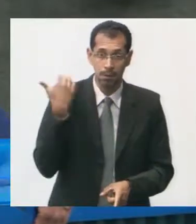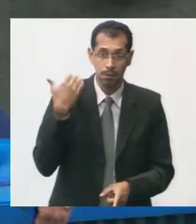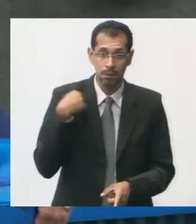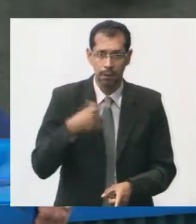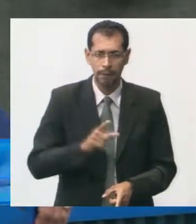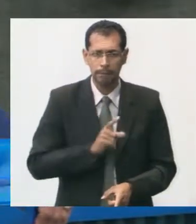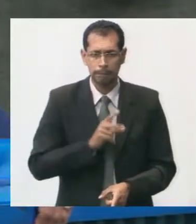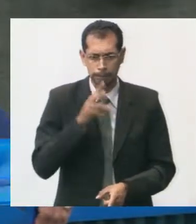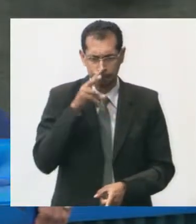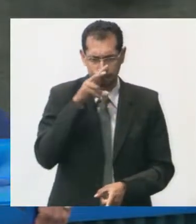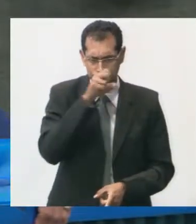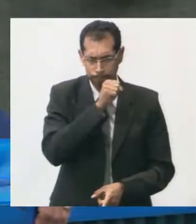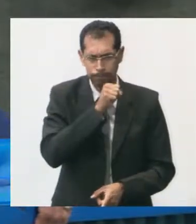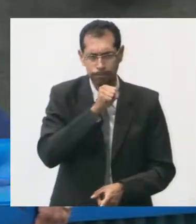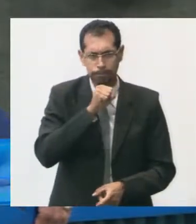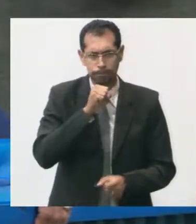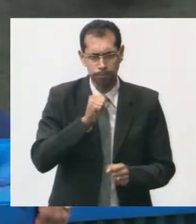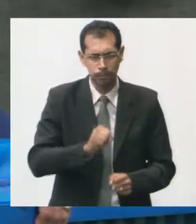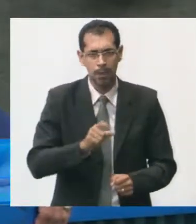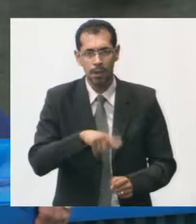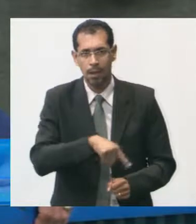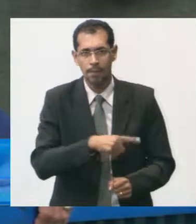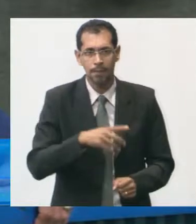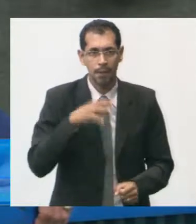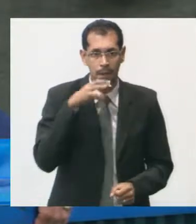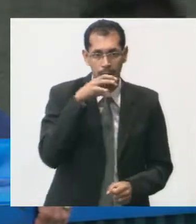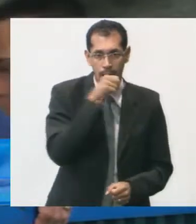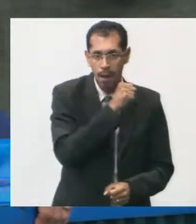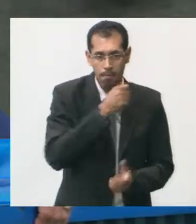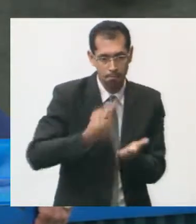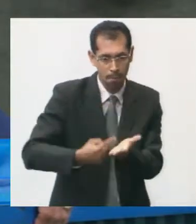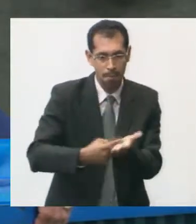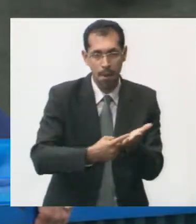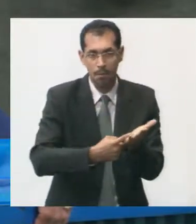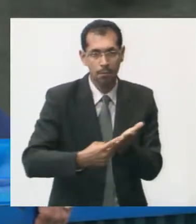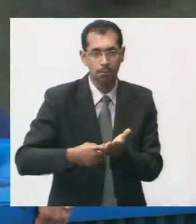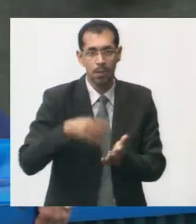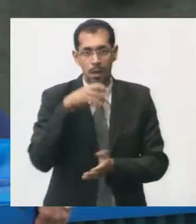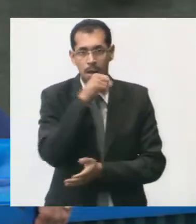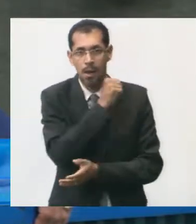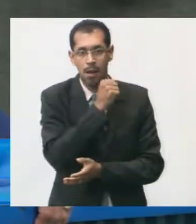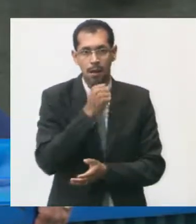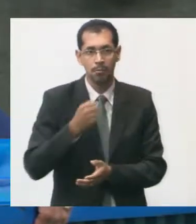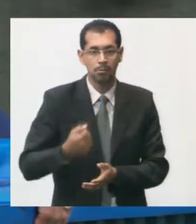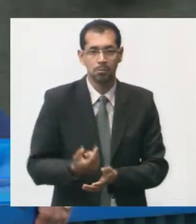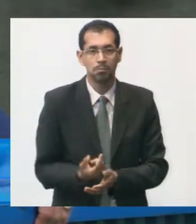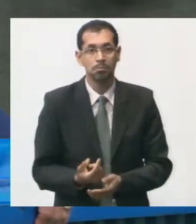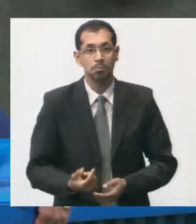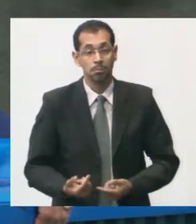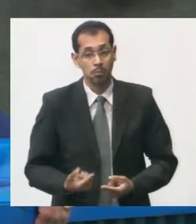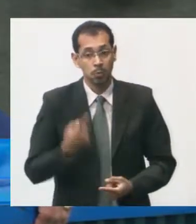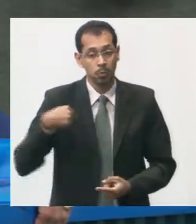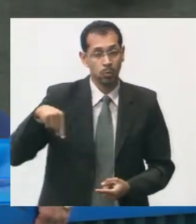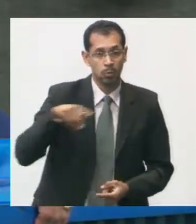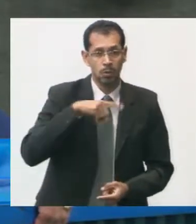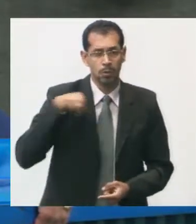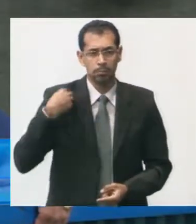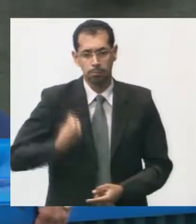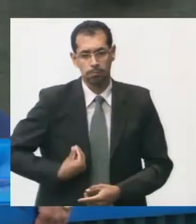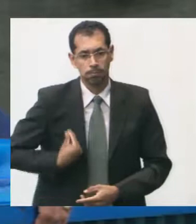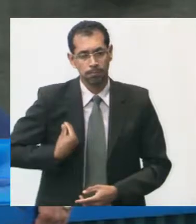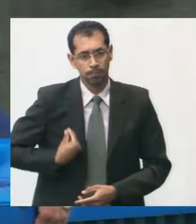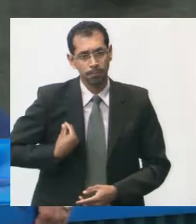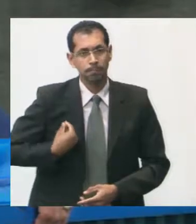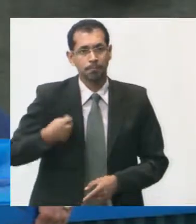Uma eleição que foi marcada rapidamente, às pressas, e nós presenciamos lá,